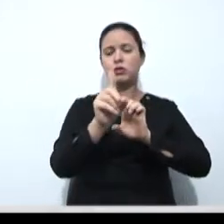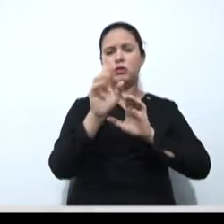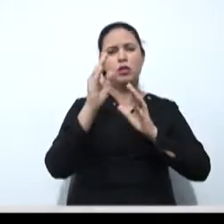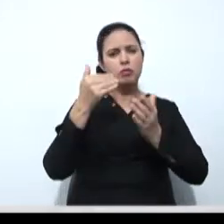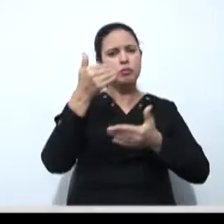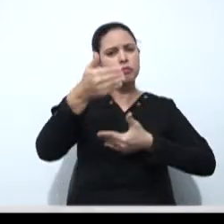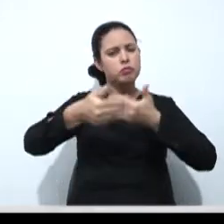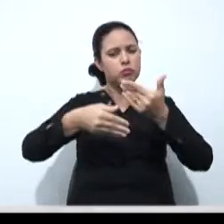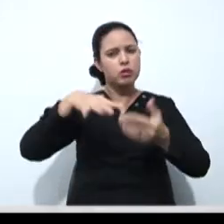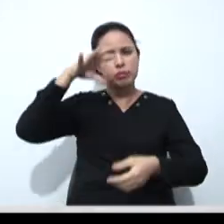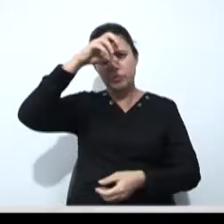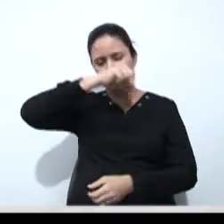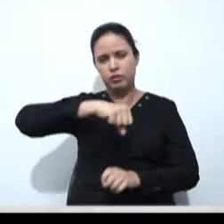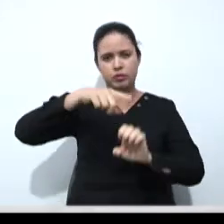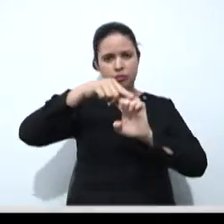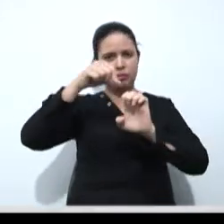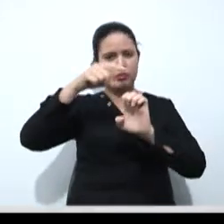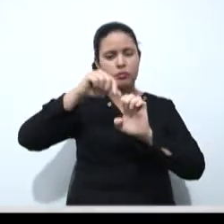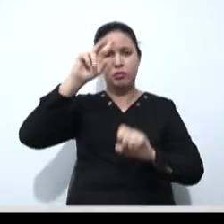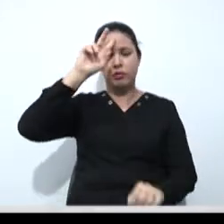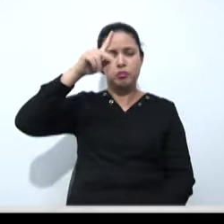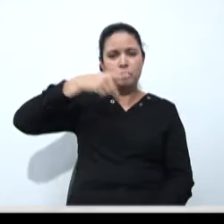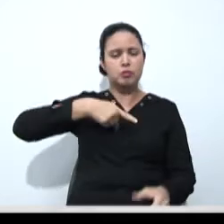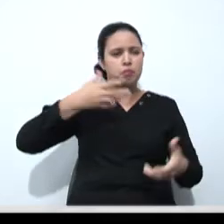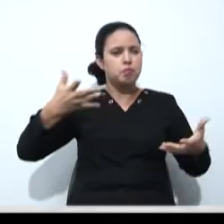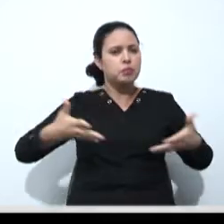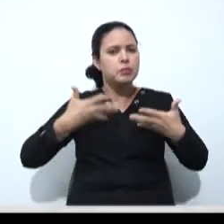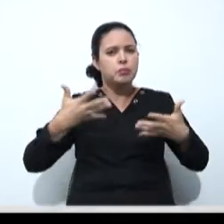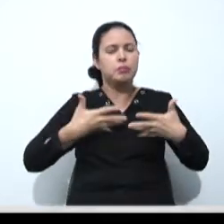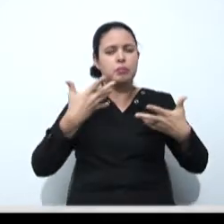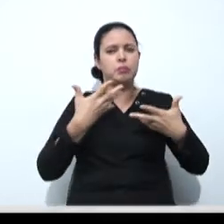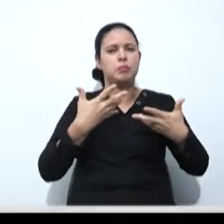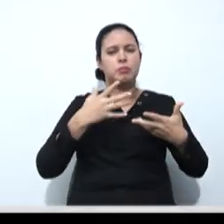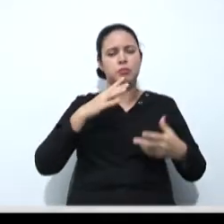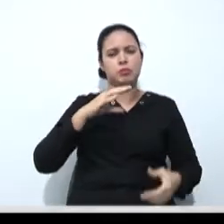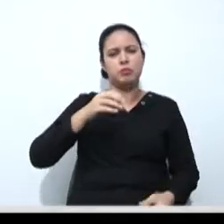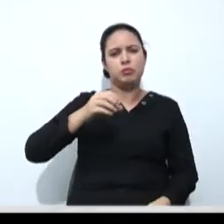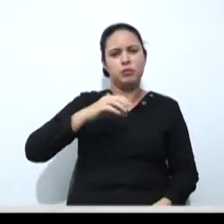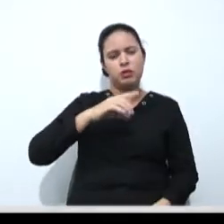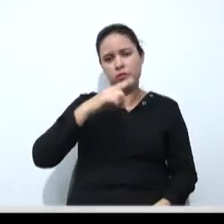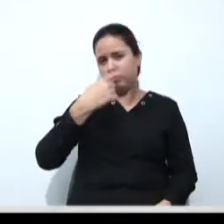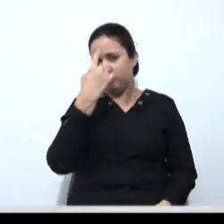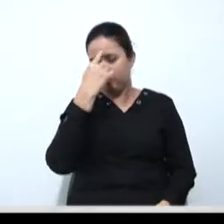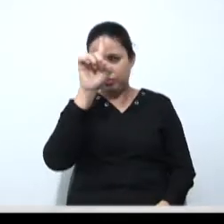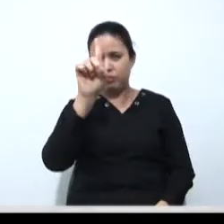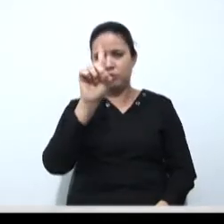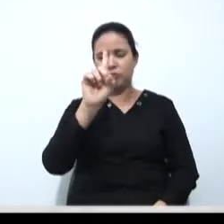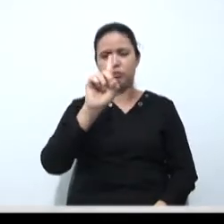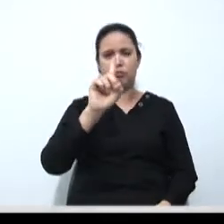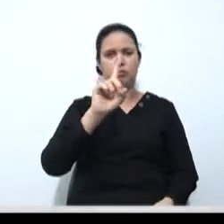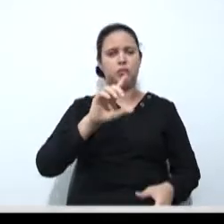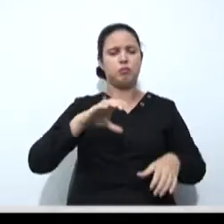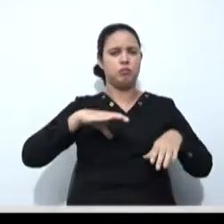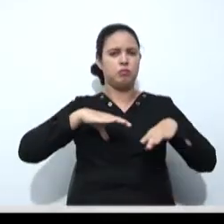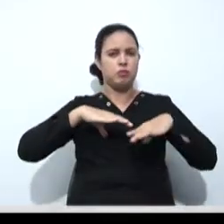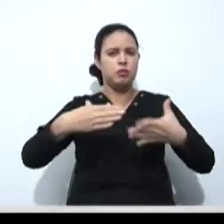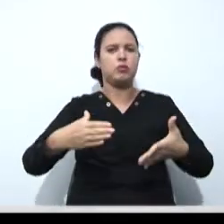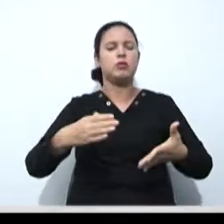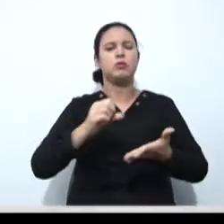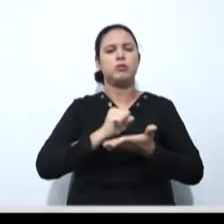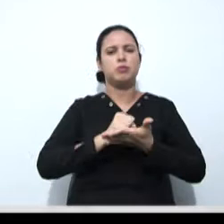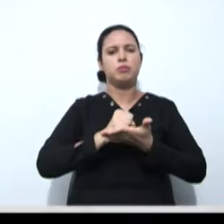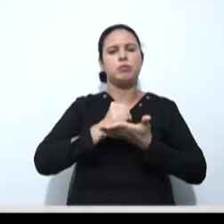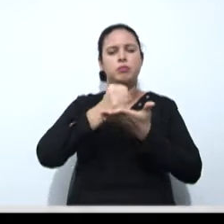empreendedora. Então, o aprendizado pessoal é impulsionado pela motivação, pela criatividade, pela iniciativa, percepção